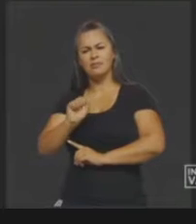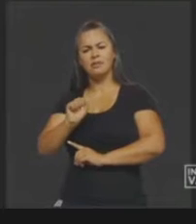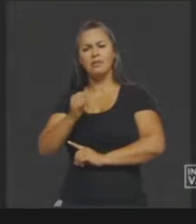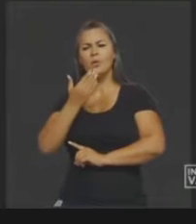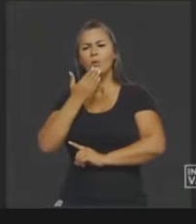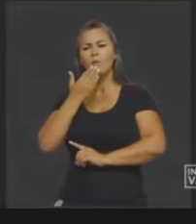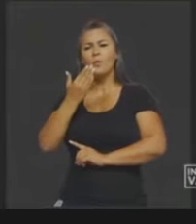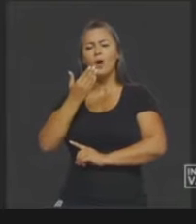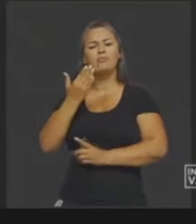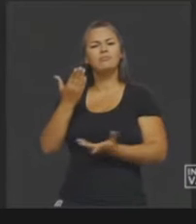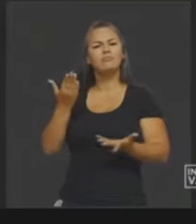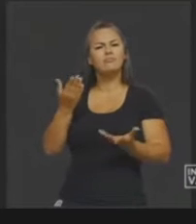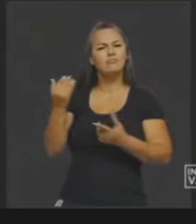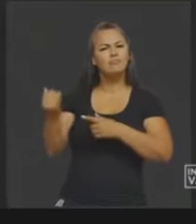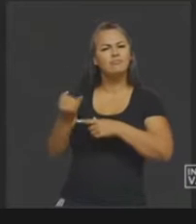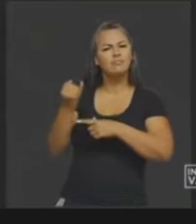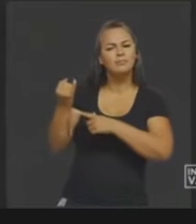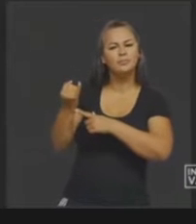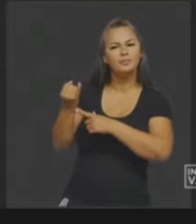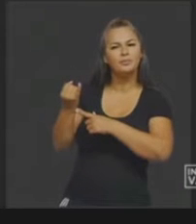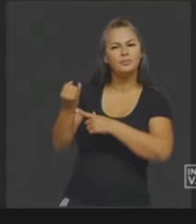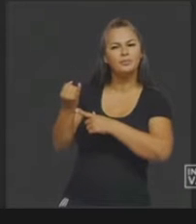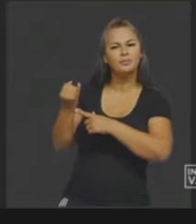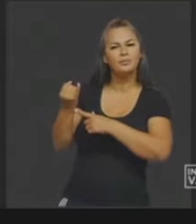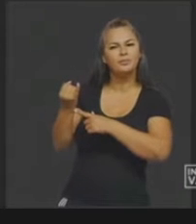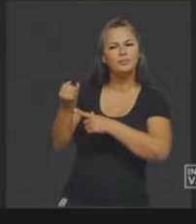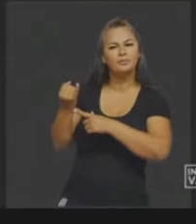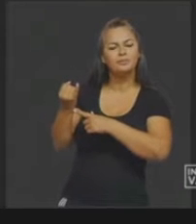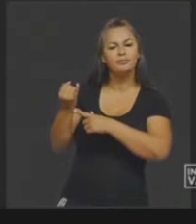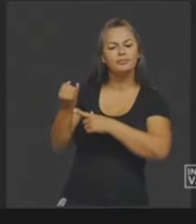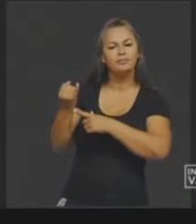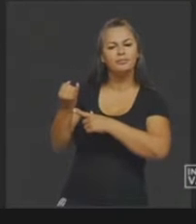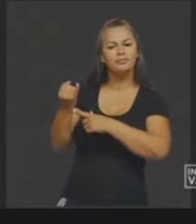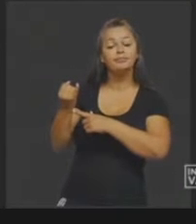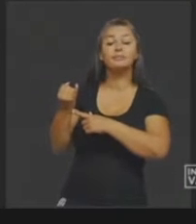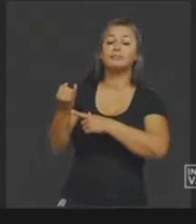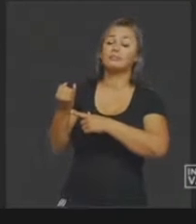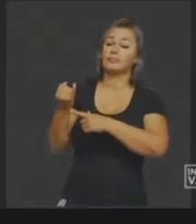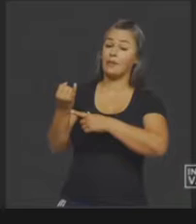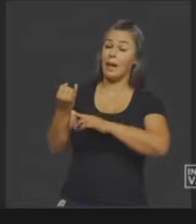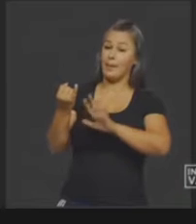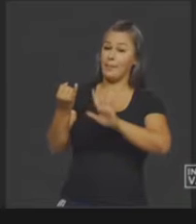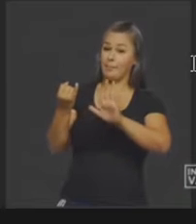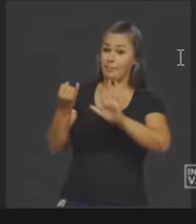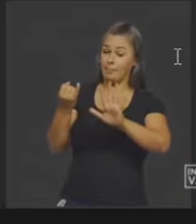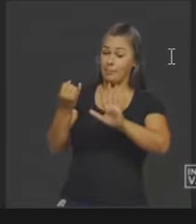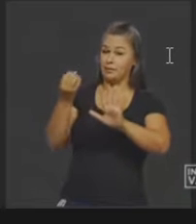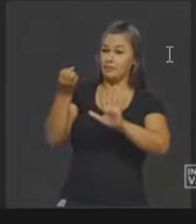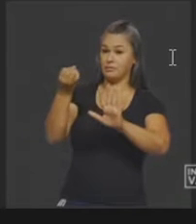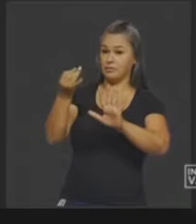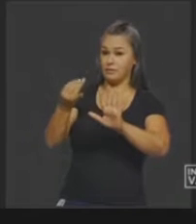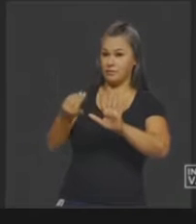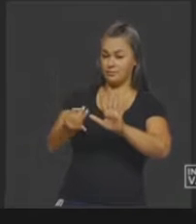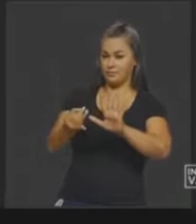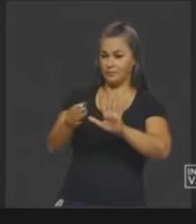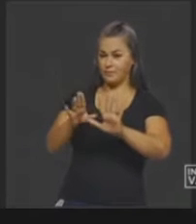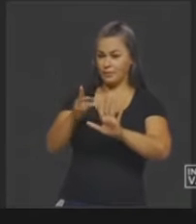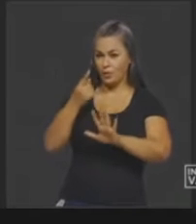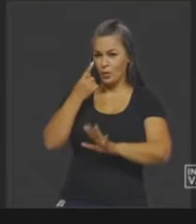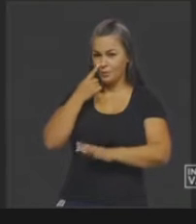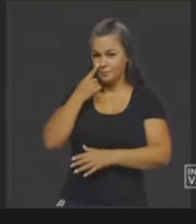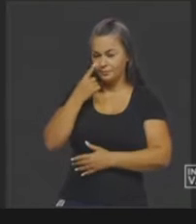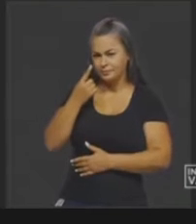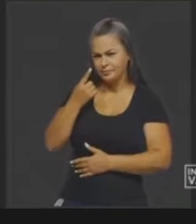Bom, eu quero lembrar aqui que quando falamos em importância, nós não podemos